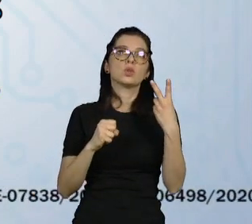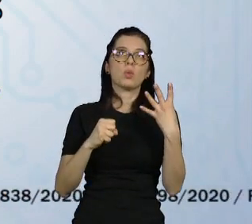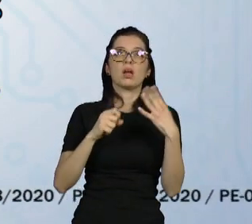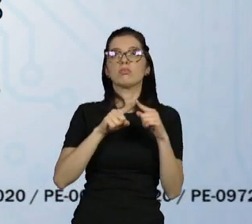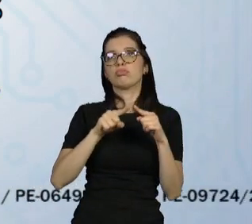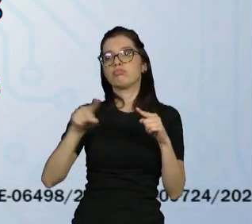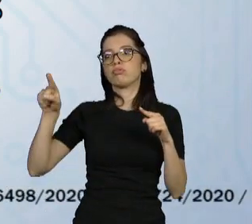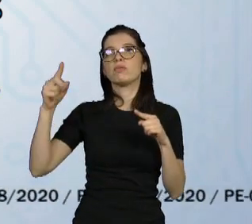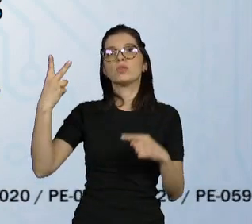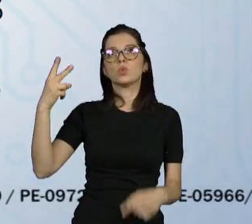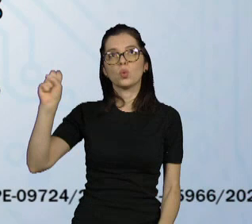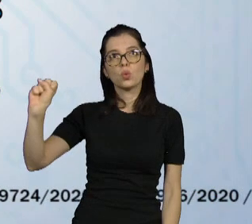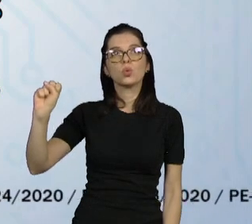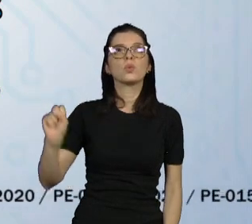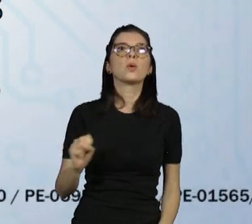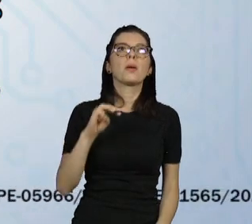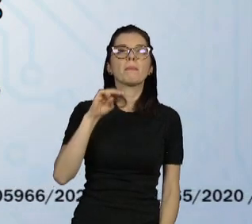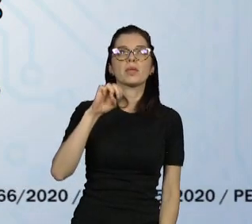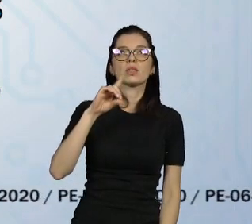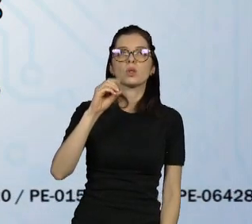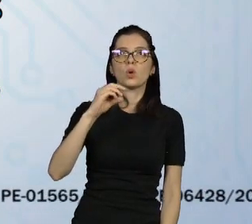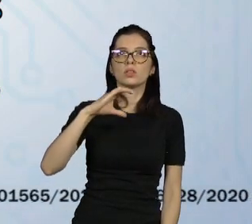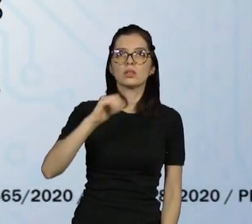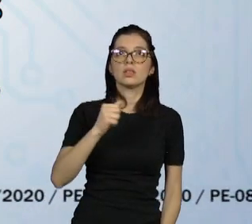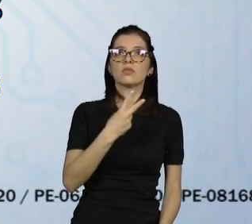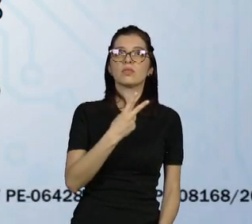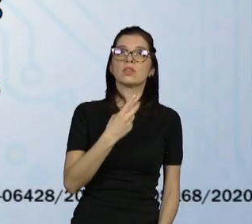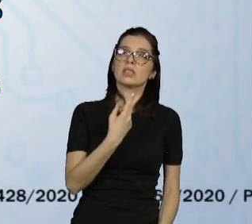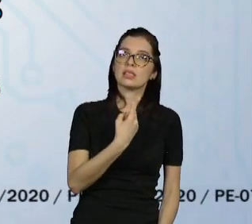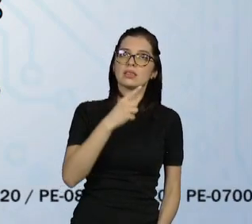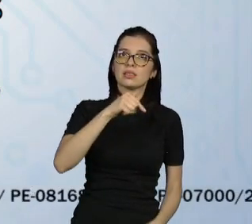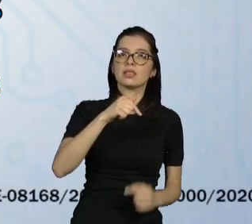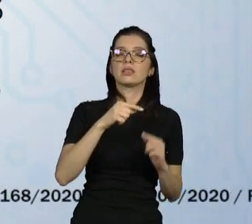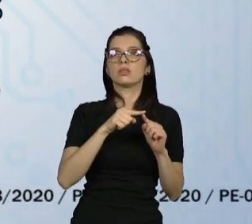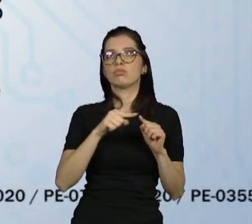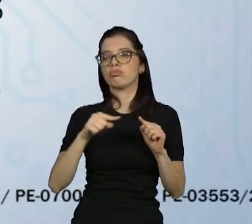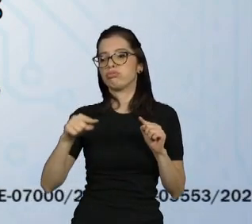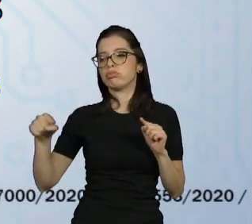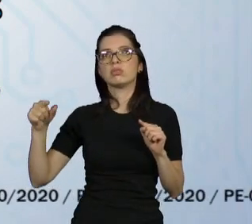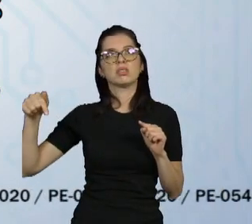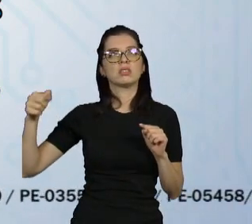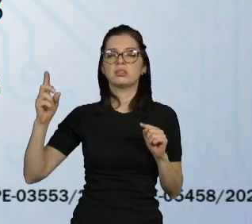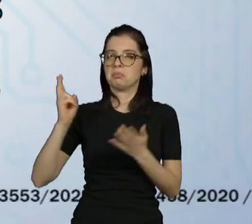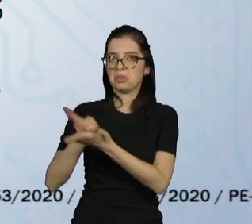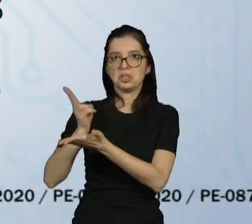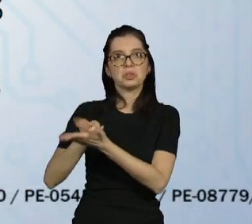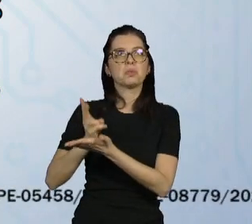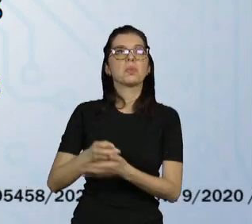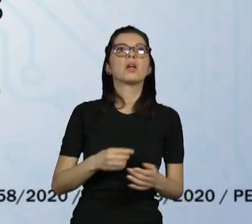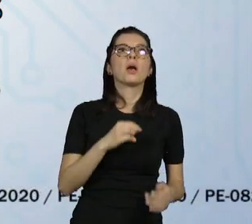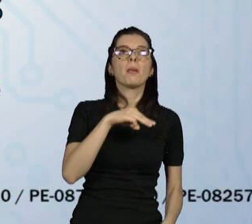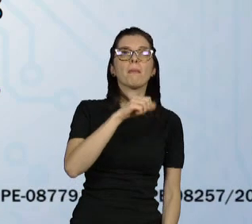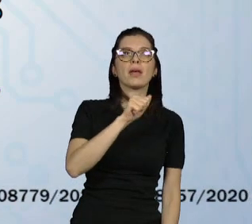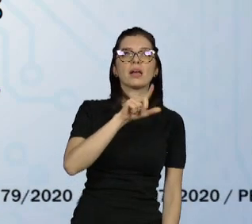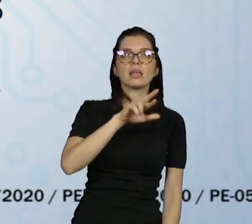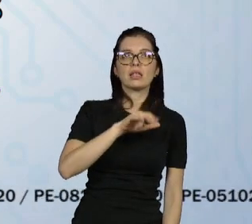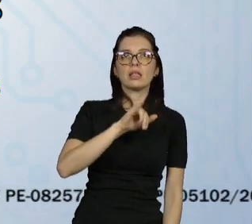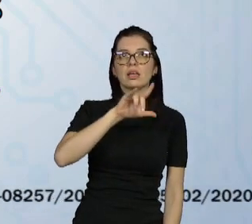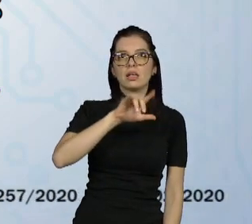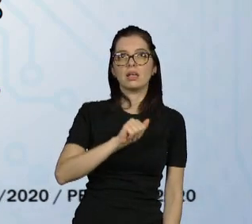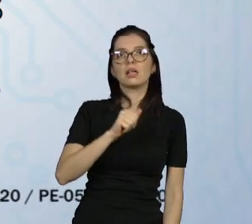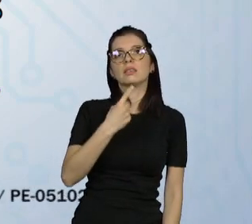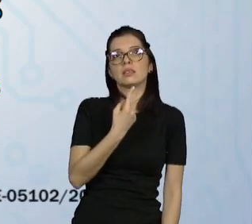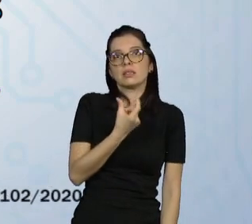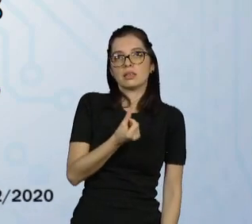agora tem 28%. Mendonça Filho, do Democratas, permanece com 17% de uma semana para outra. E Marília Reis, do